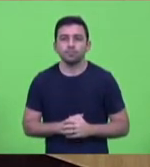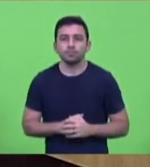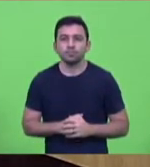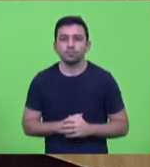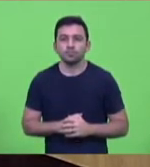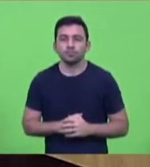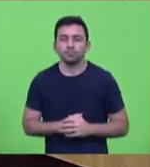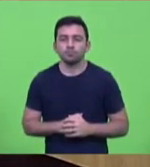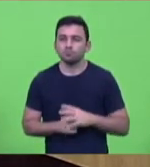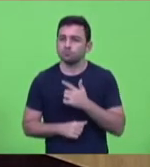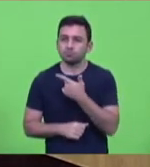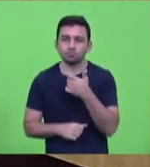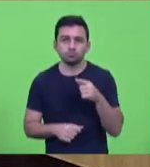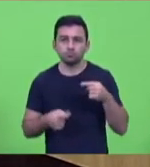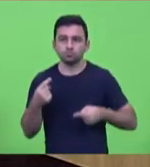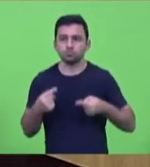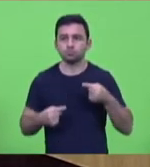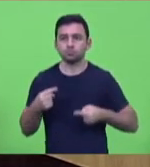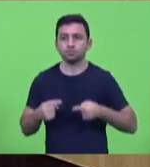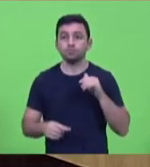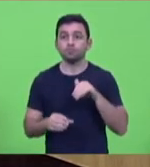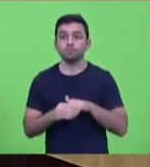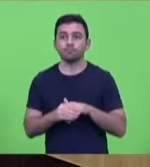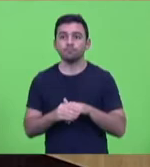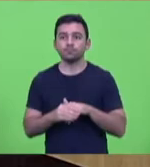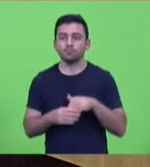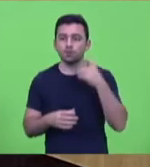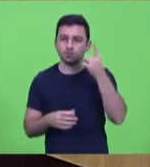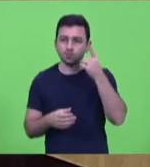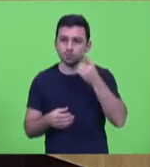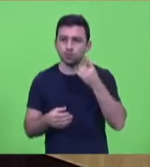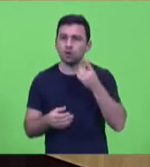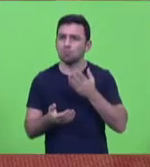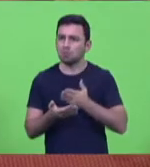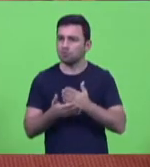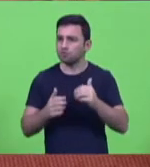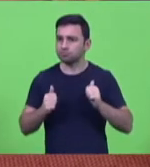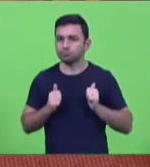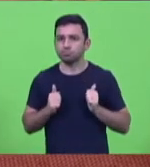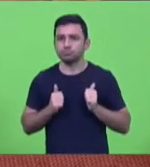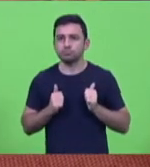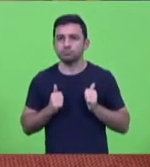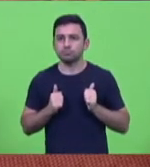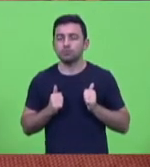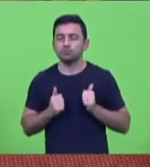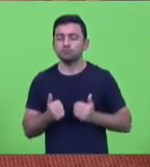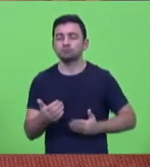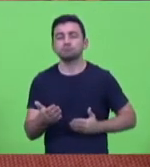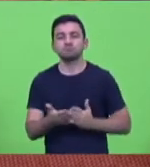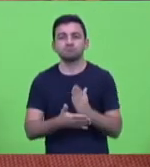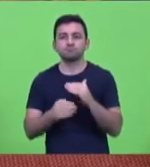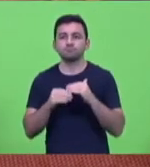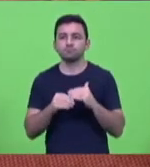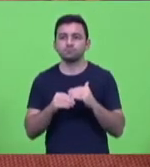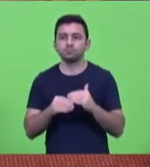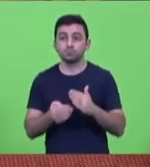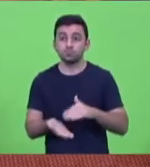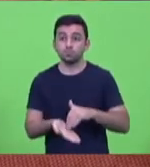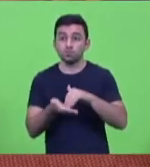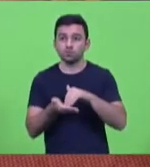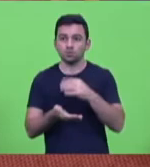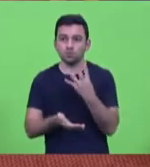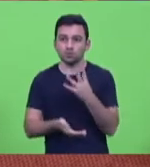Não havendo mais quem queira discutir, em votação. Deputados que aprovam, permaneçam como se encontram. Aprovado por unanimidade. Moção